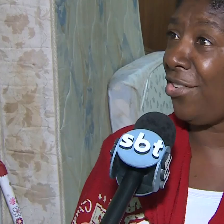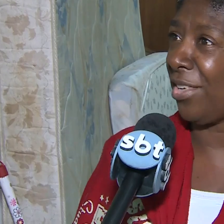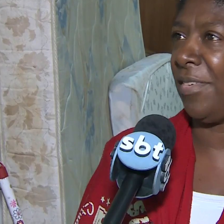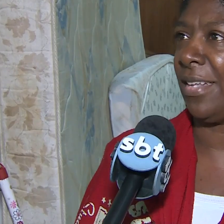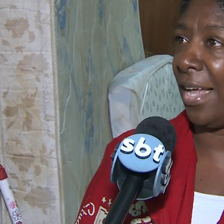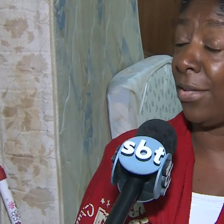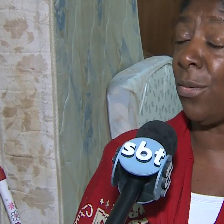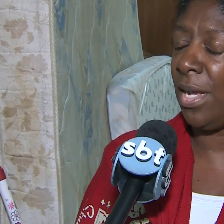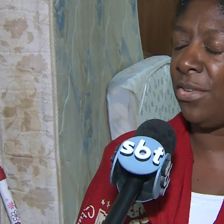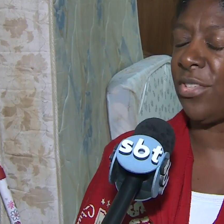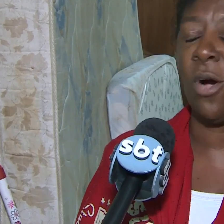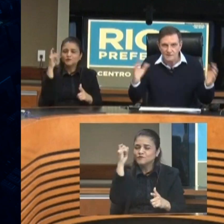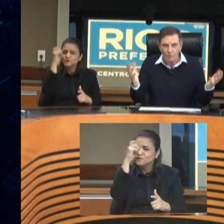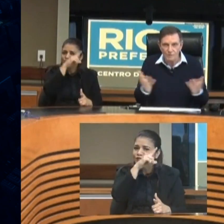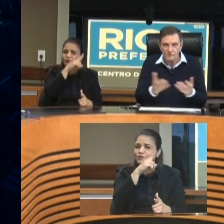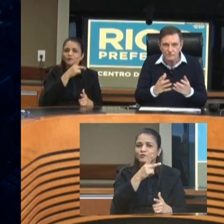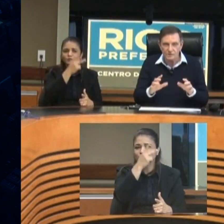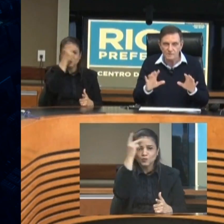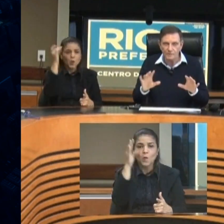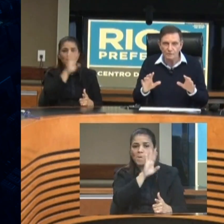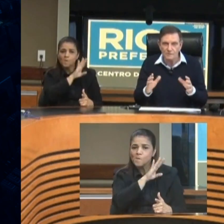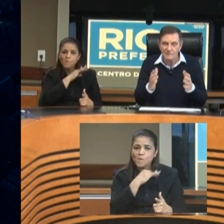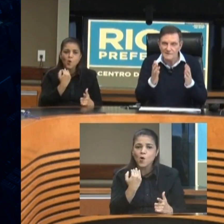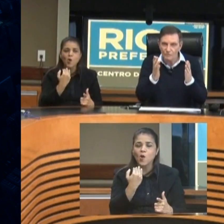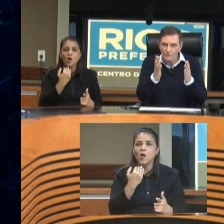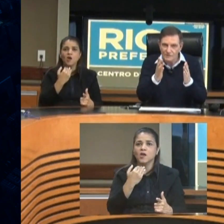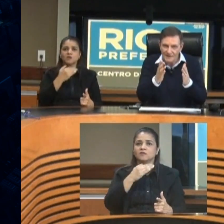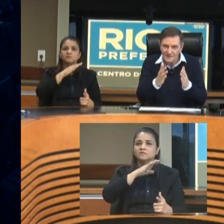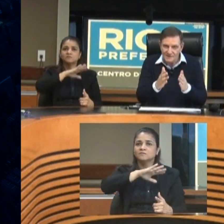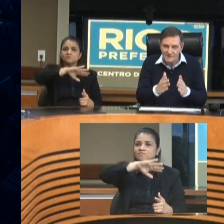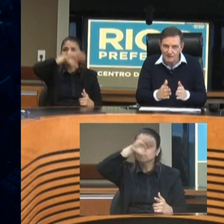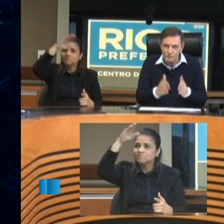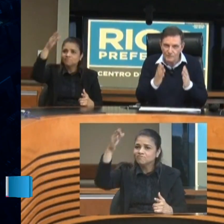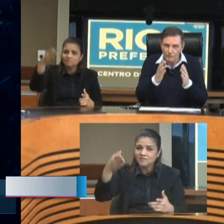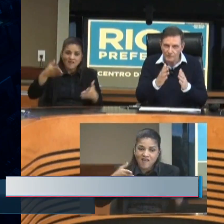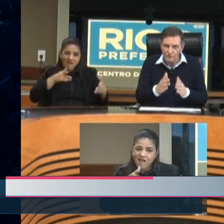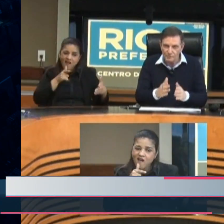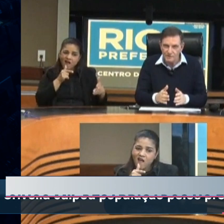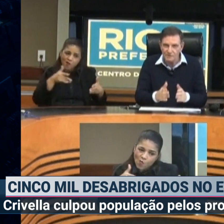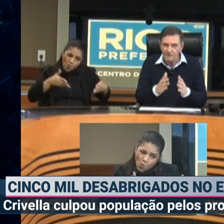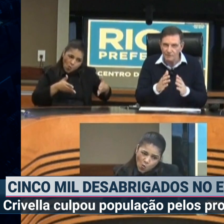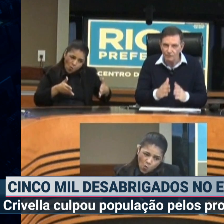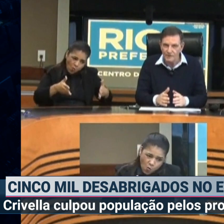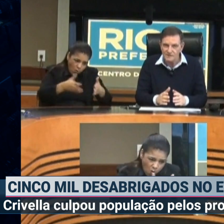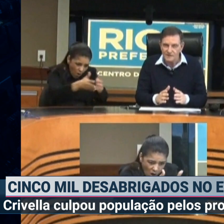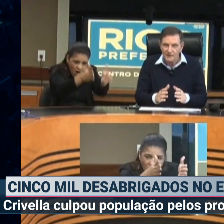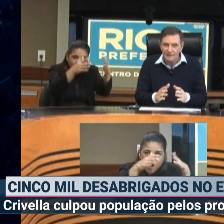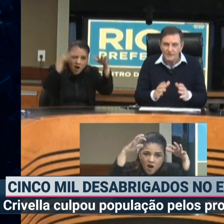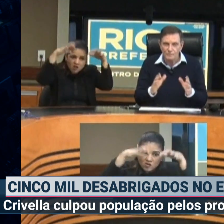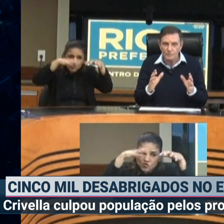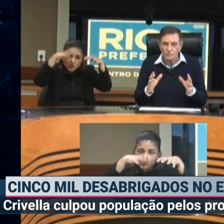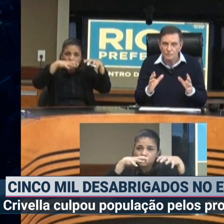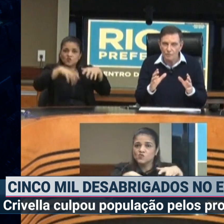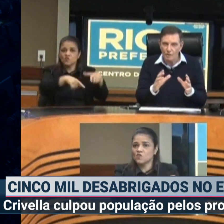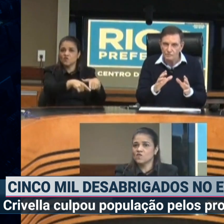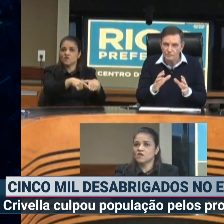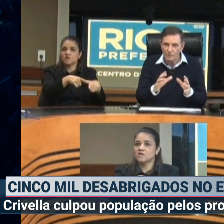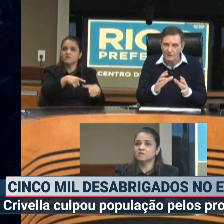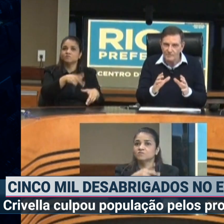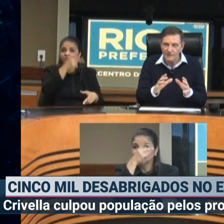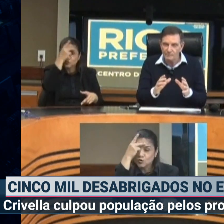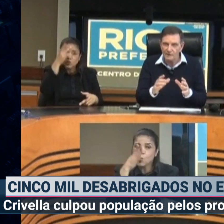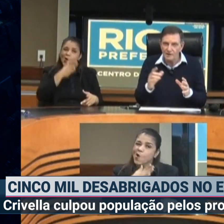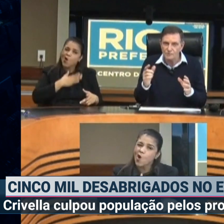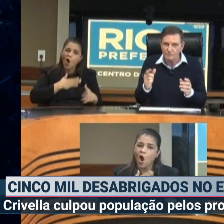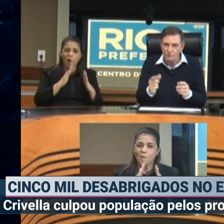dizer, assim, doente, a filha dela é doente. No domingo, o prefeito do Rio, Marcelo Crivella, reclamou de quem mora em áreas de risco. As pessoas gostam